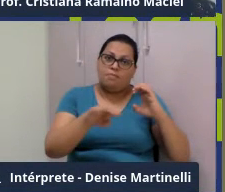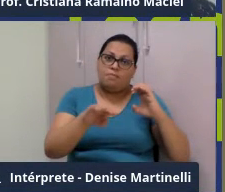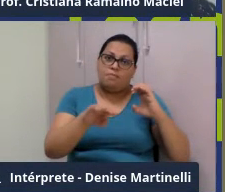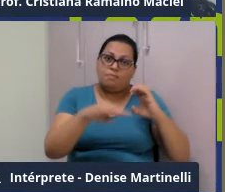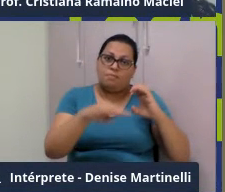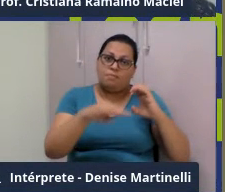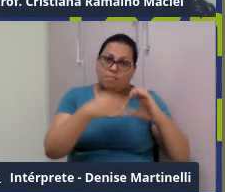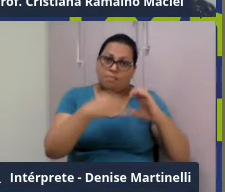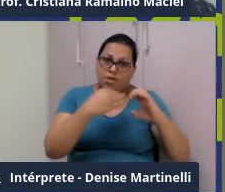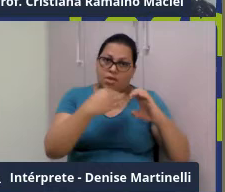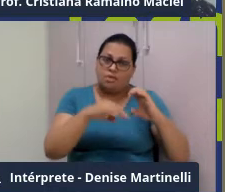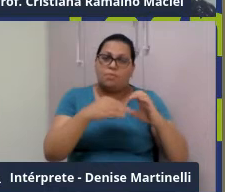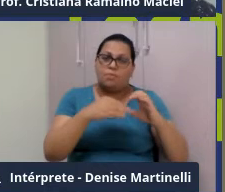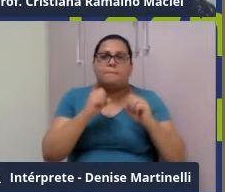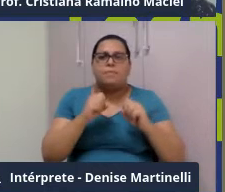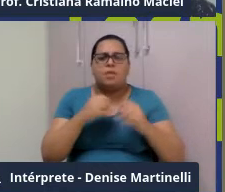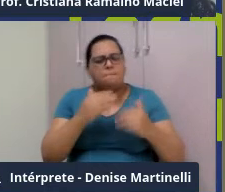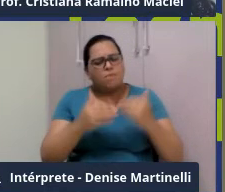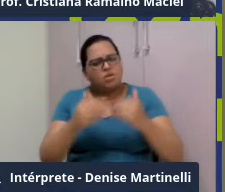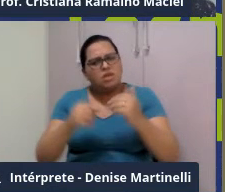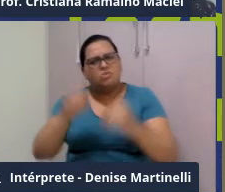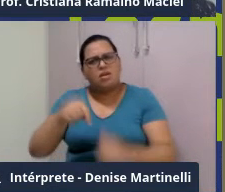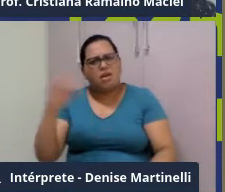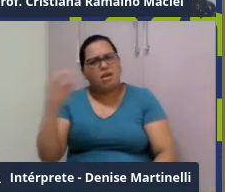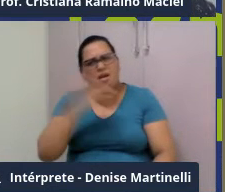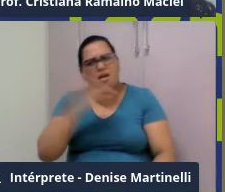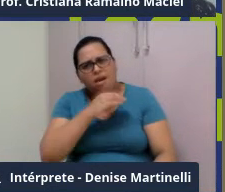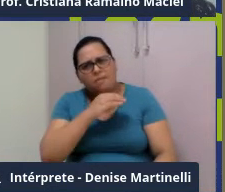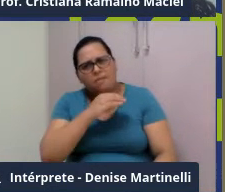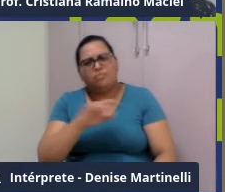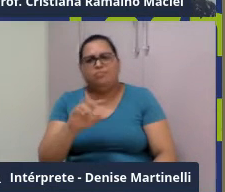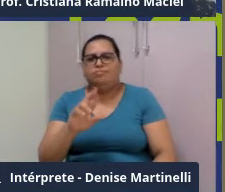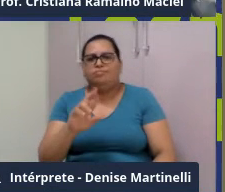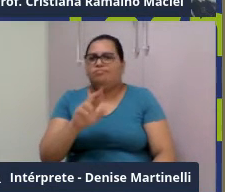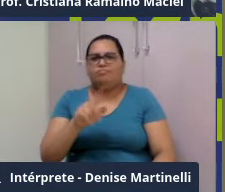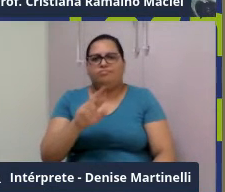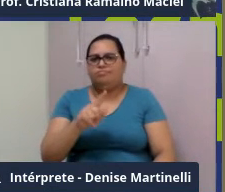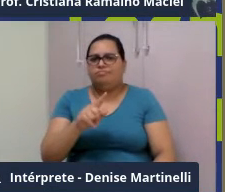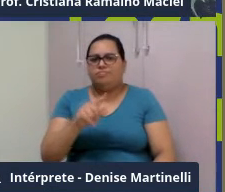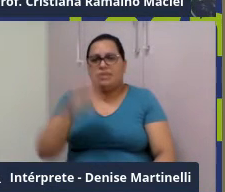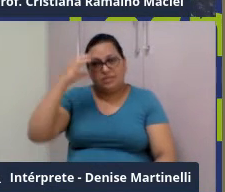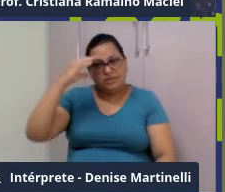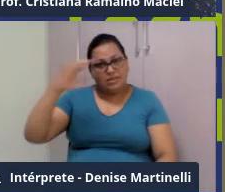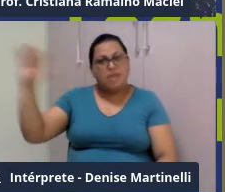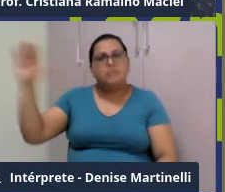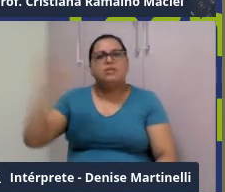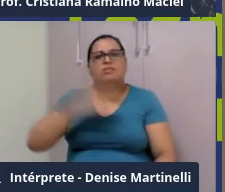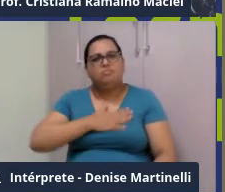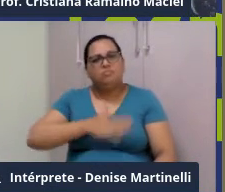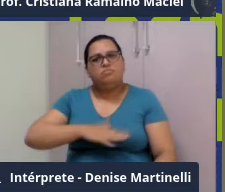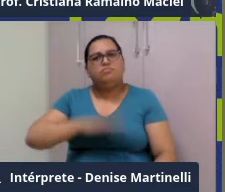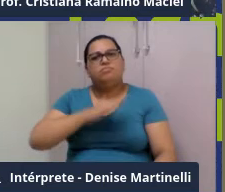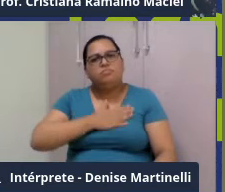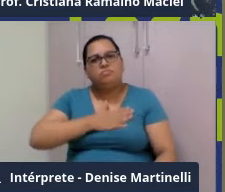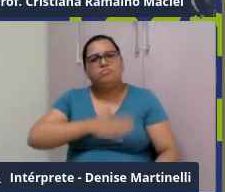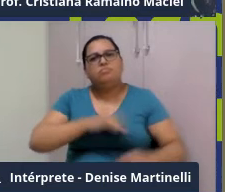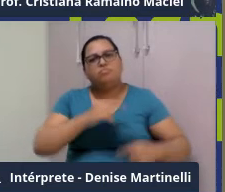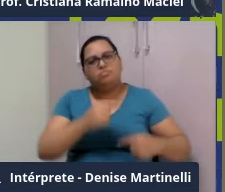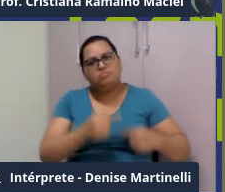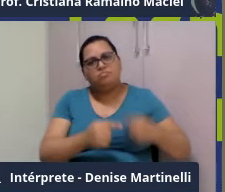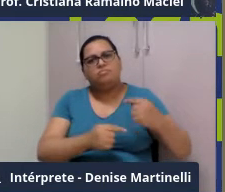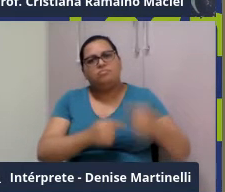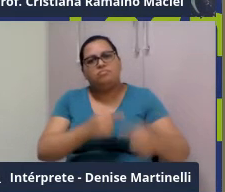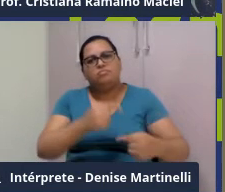rápido. A ciência não anda correndo. Então, hoje se está desesperado para achar uma vacina, que é tudo muito rápido. Mas